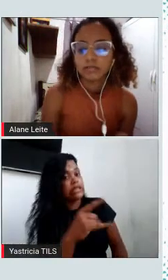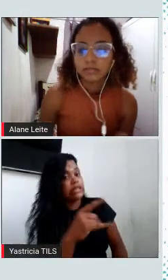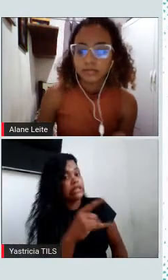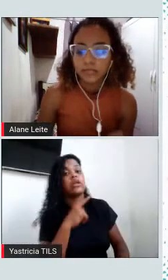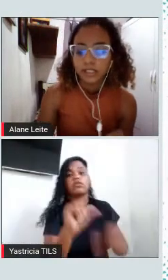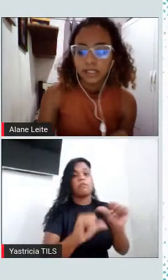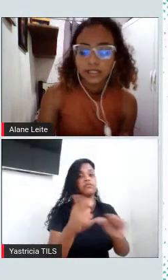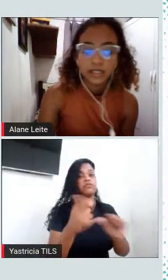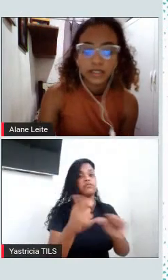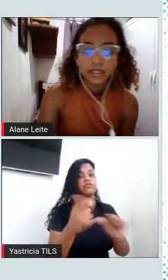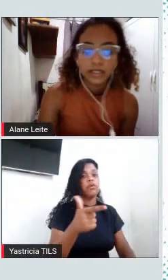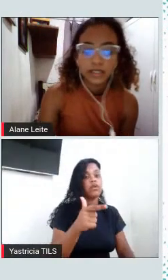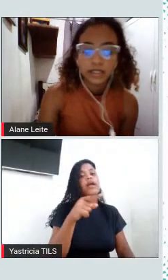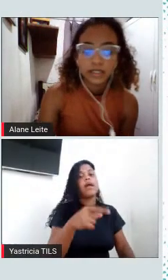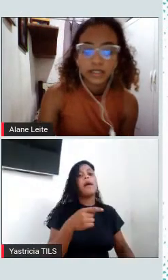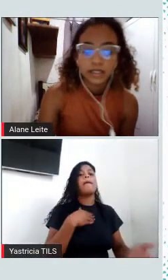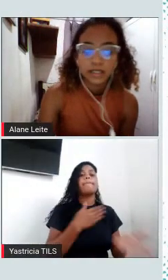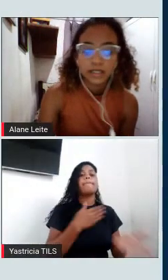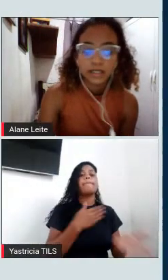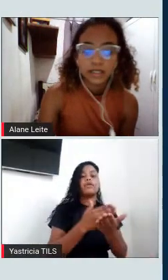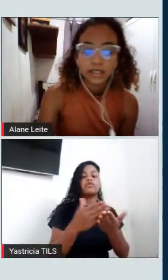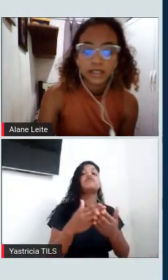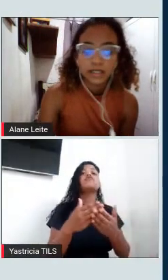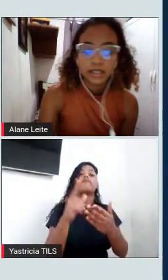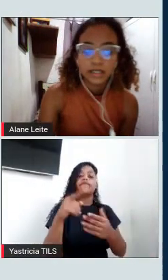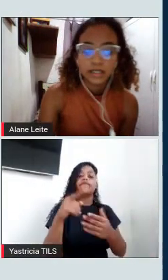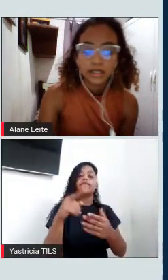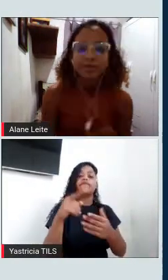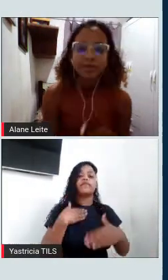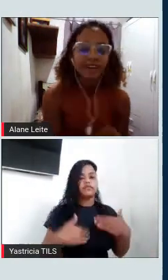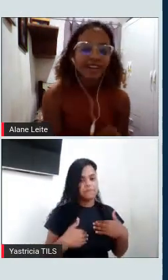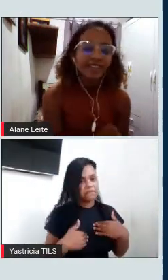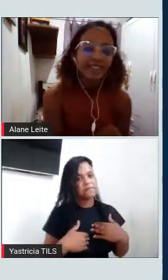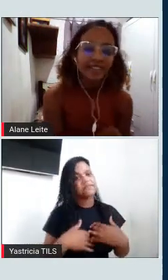físico, certo? Então, é isso, pessoal.